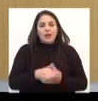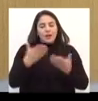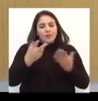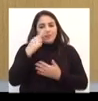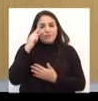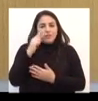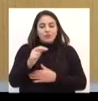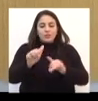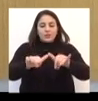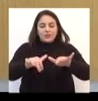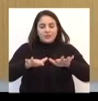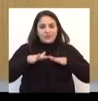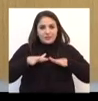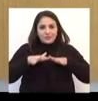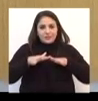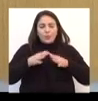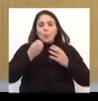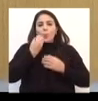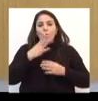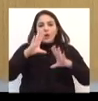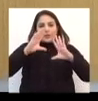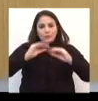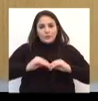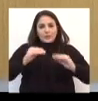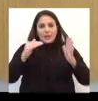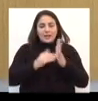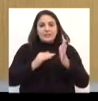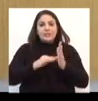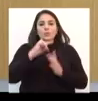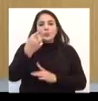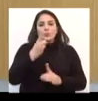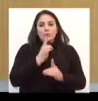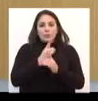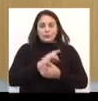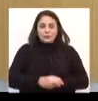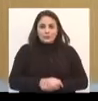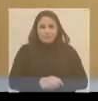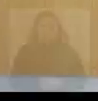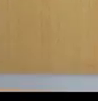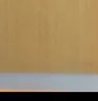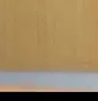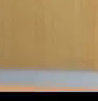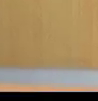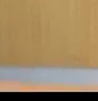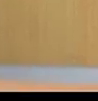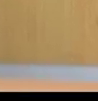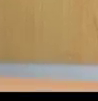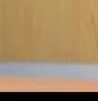Fique agora com a sessão plenária. Uma boa noite e até a nossa próxima edição.